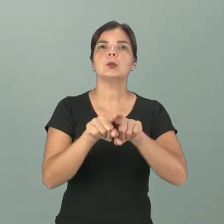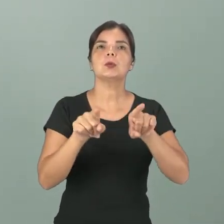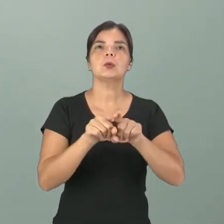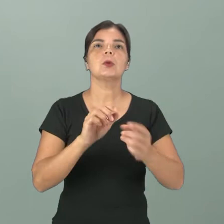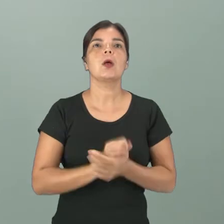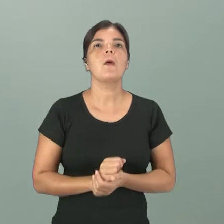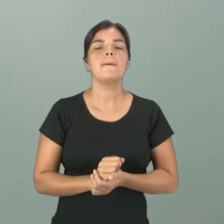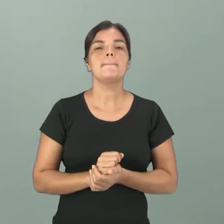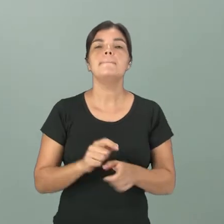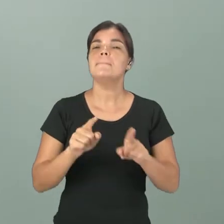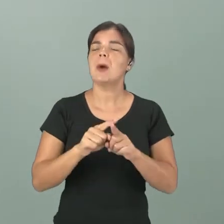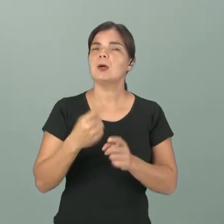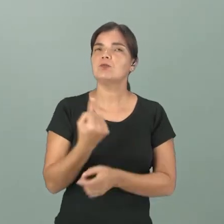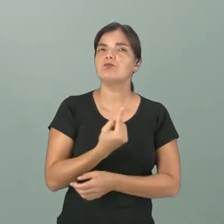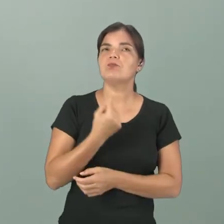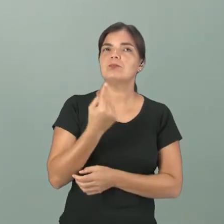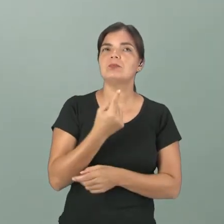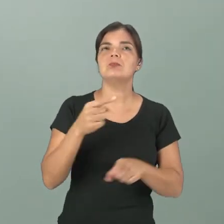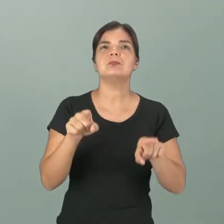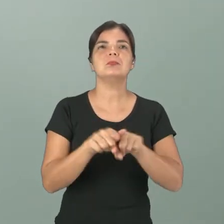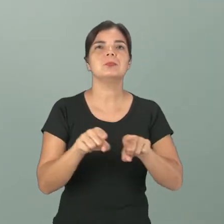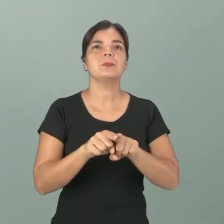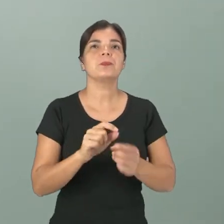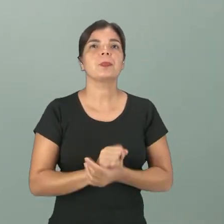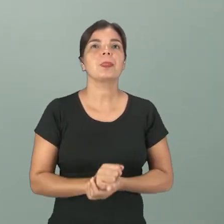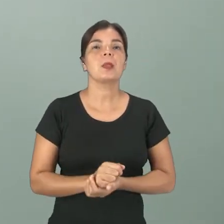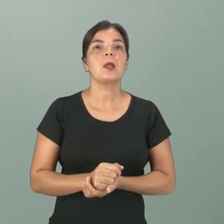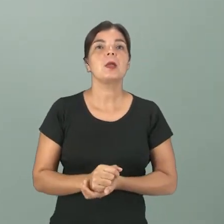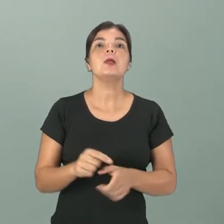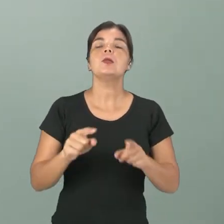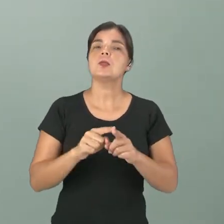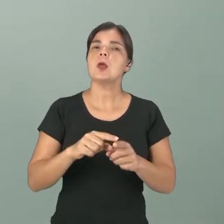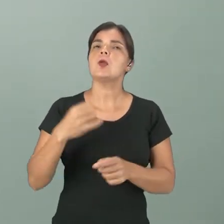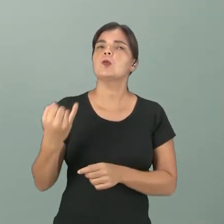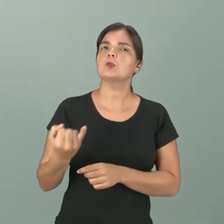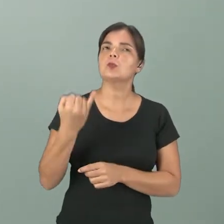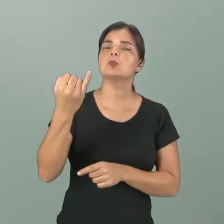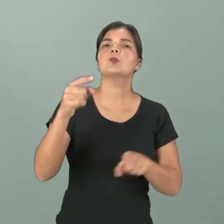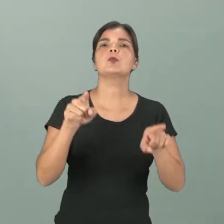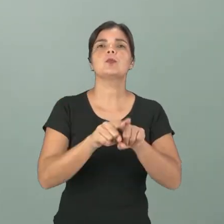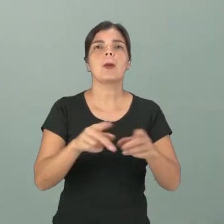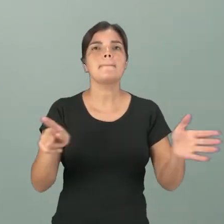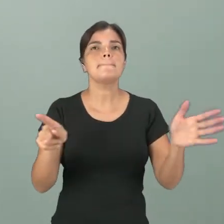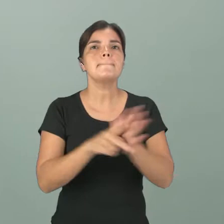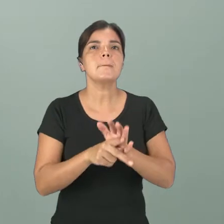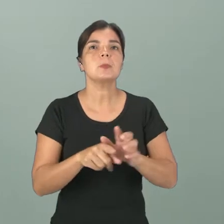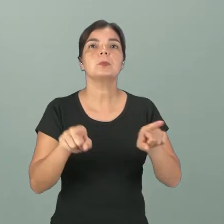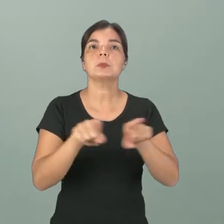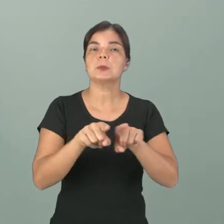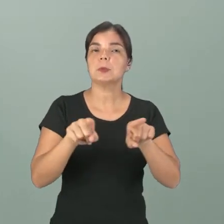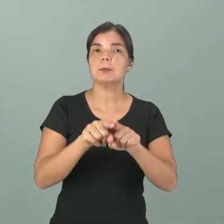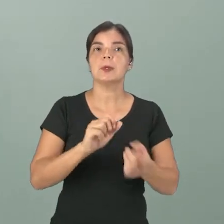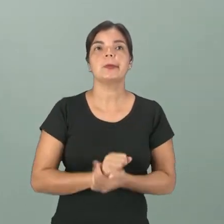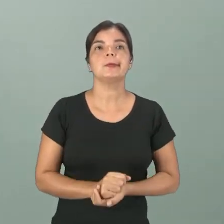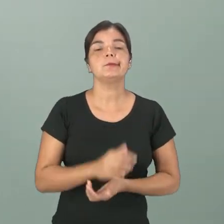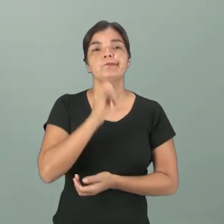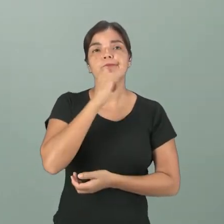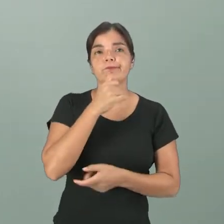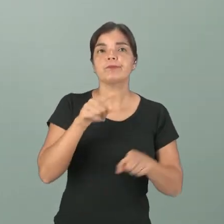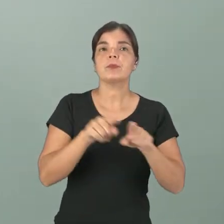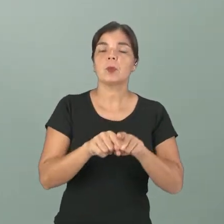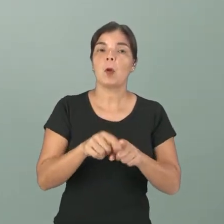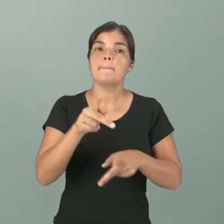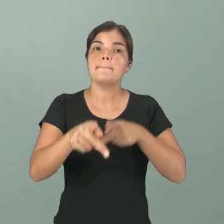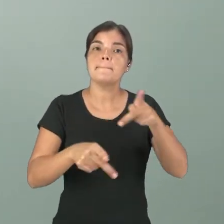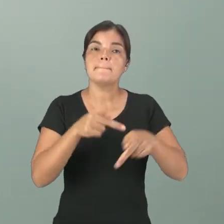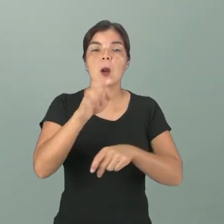mais singular de todos eles. E as máscaras têm funções muito específicas também. Infelizmente,